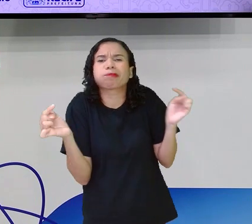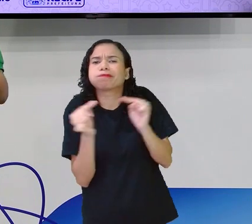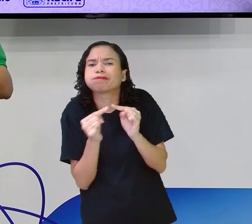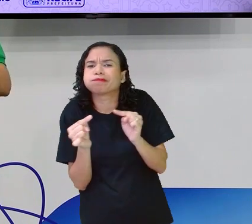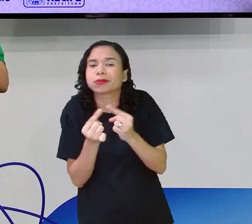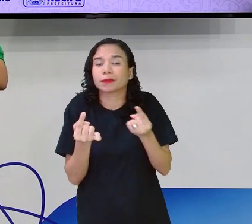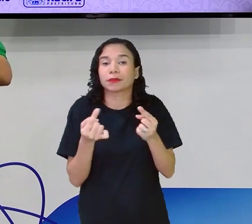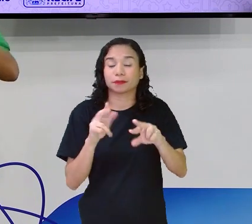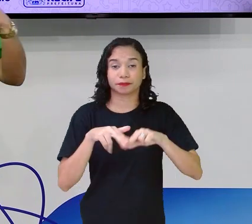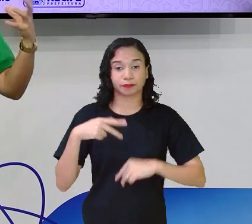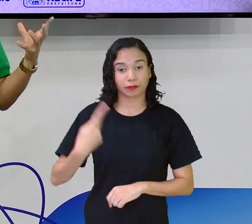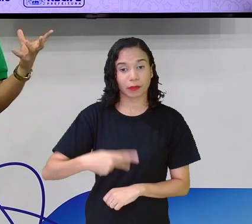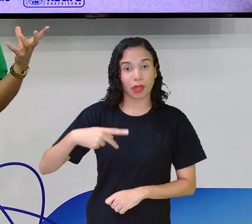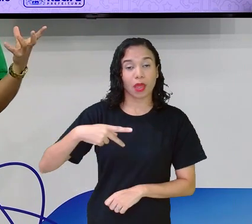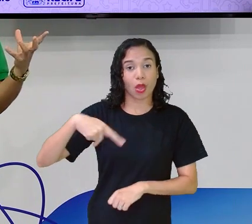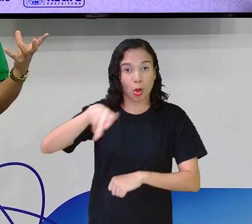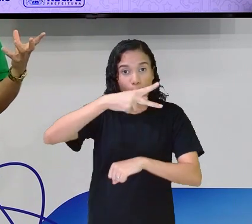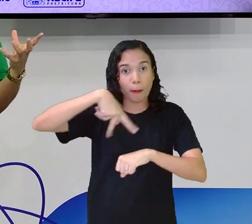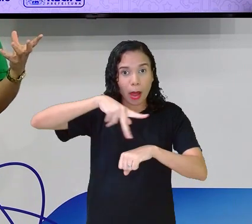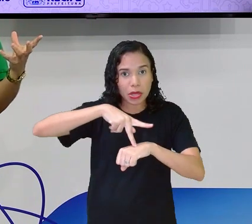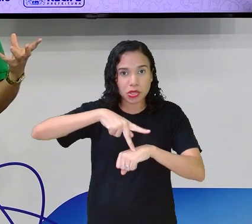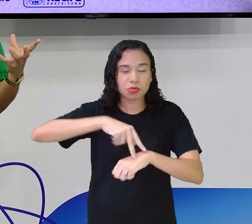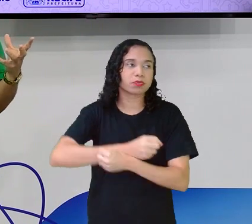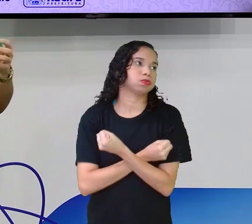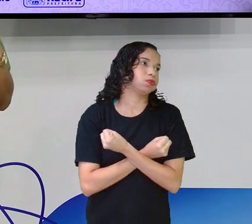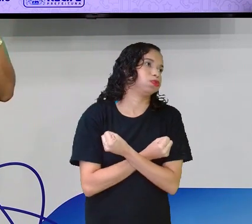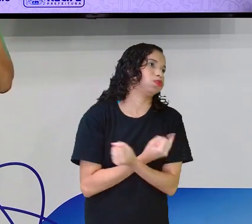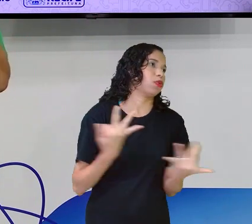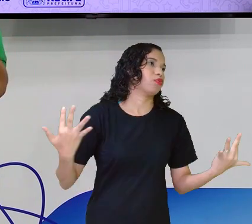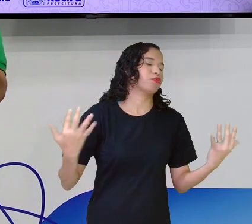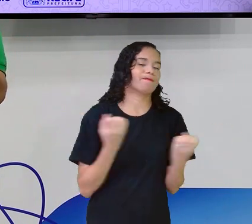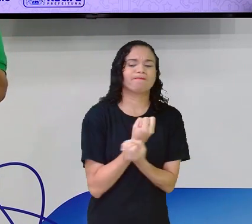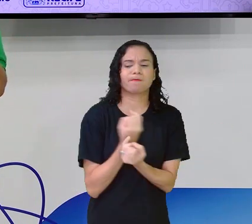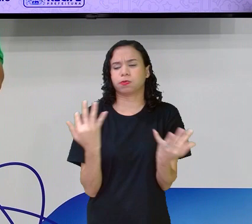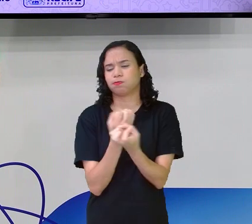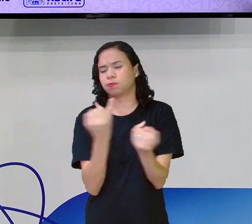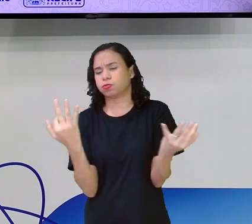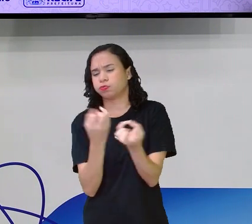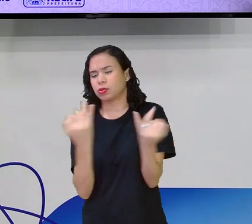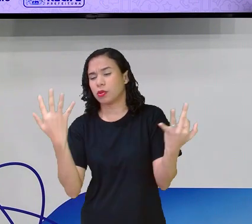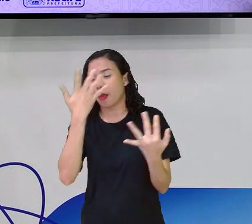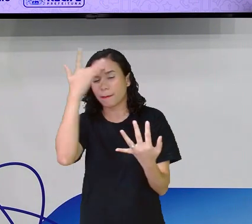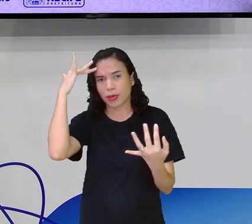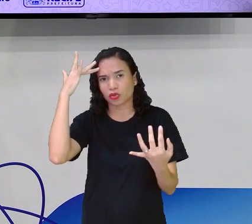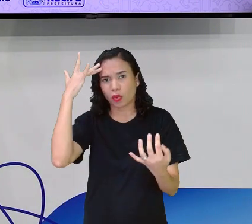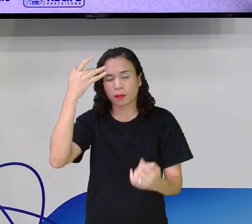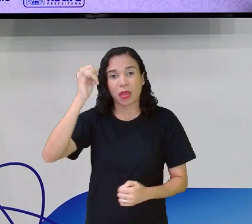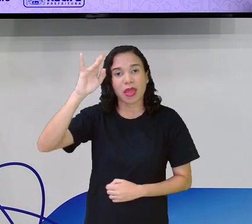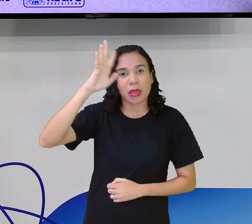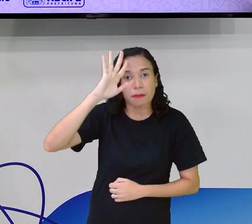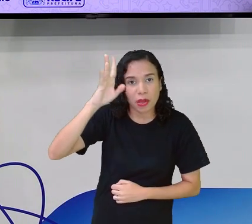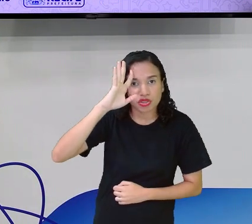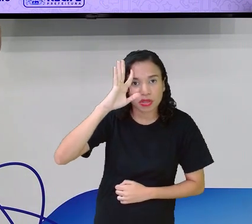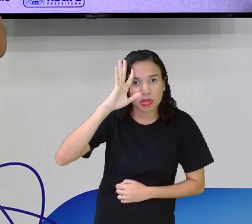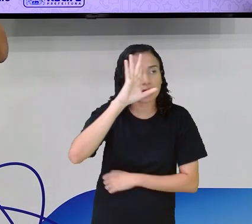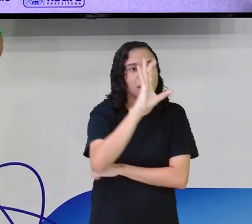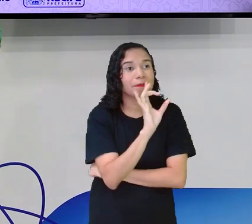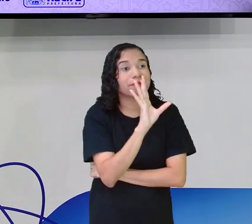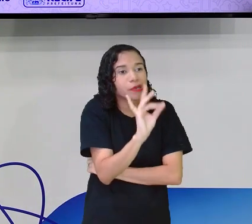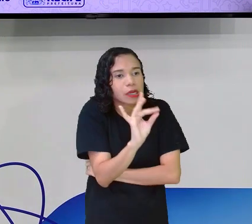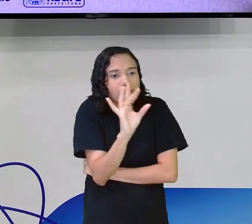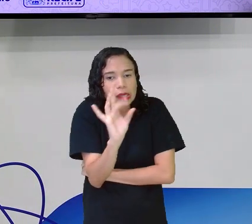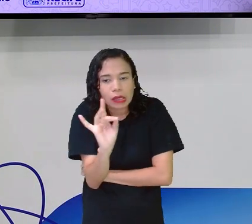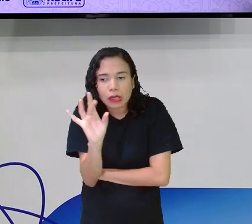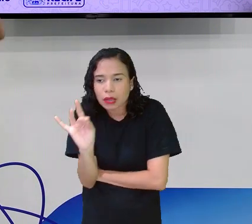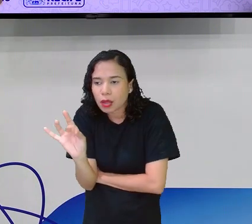tem um país com milhares de pessoas. Imagina se cada resposta eu tivesse que colocar o